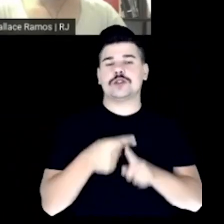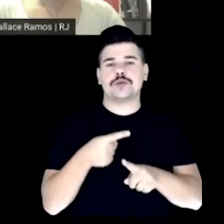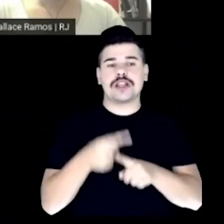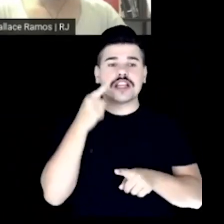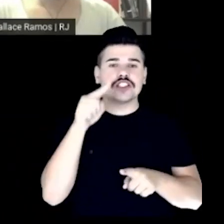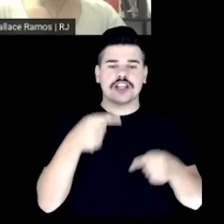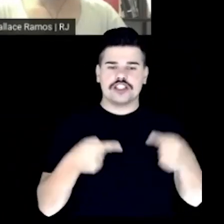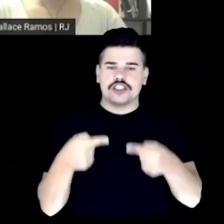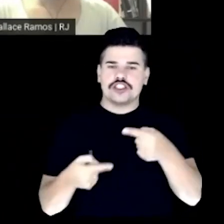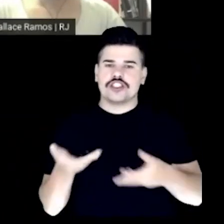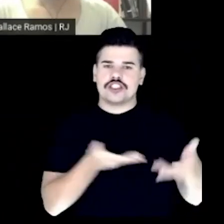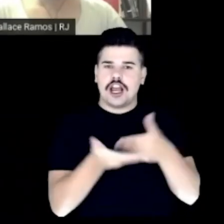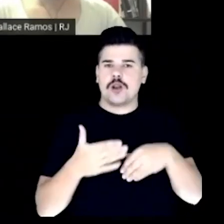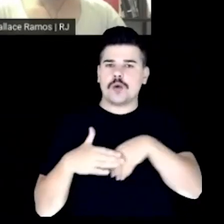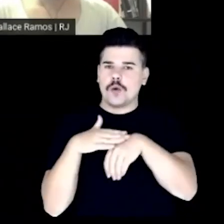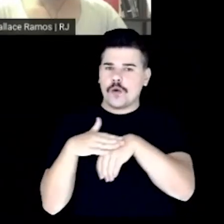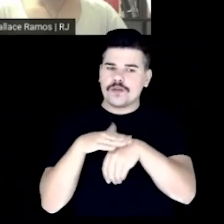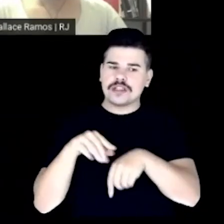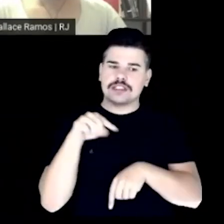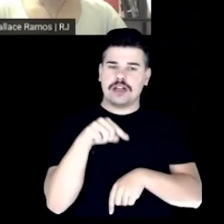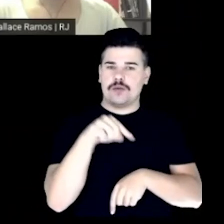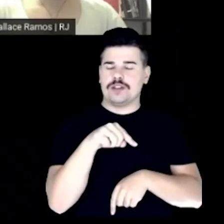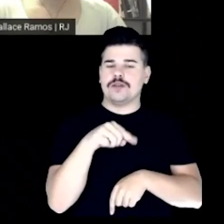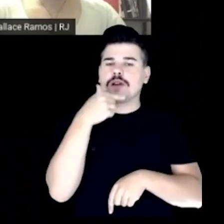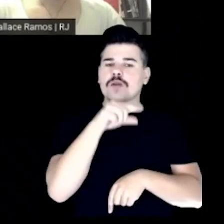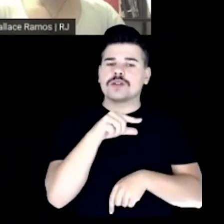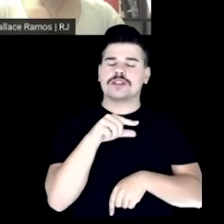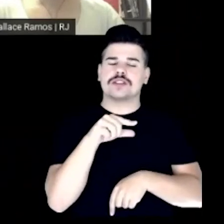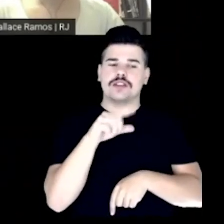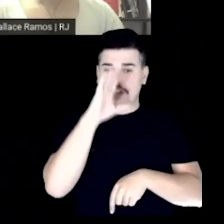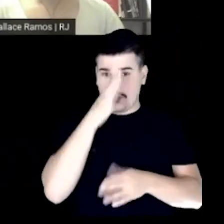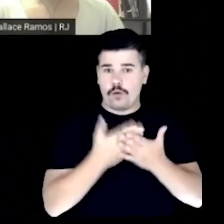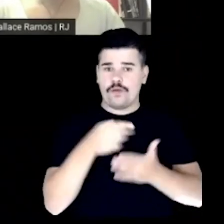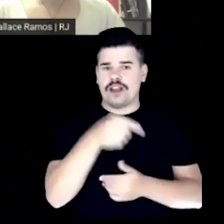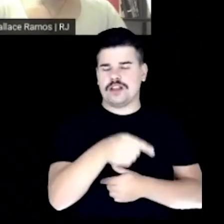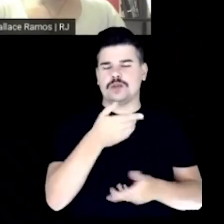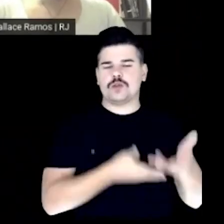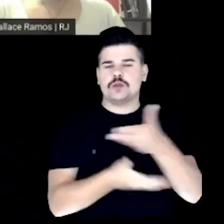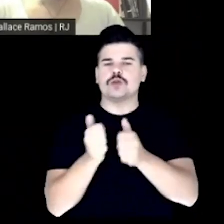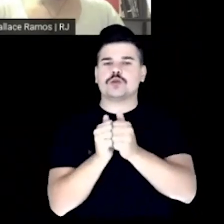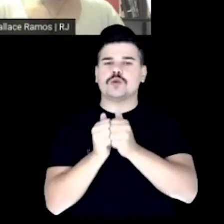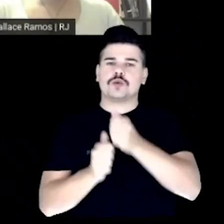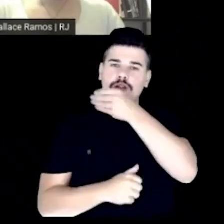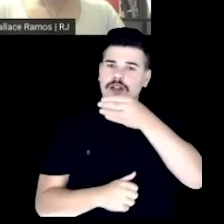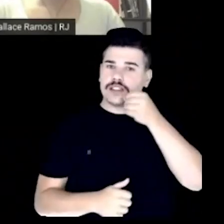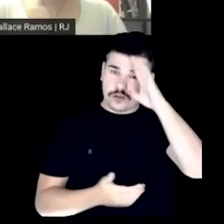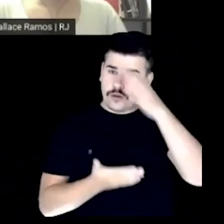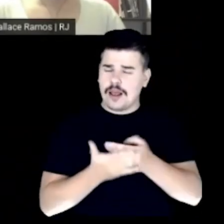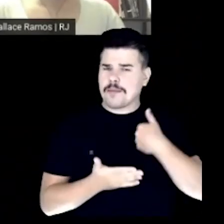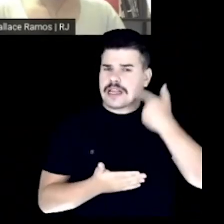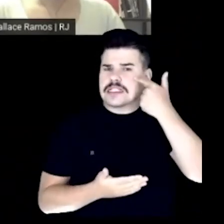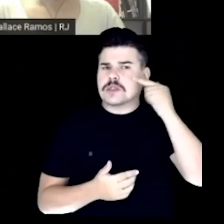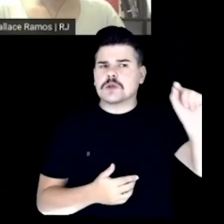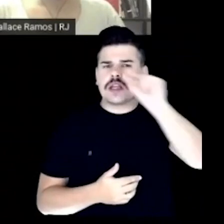foi muito interessante esse diálogo de conversar com... De confiar com o adolescente, sabe? De